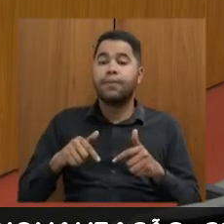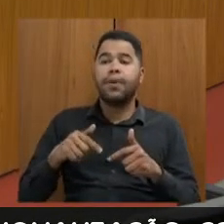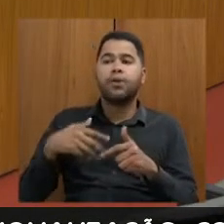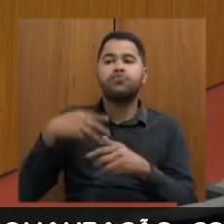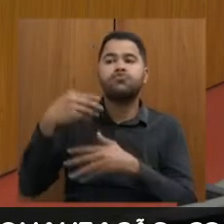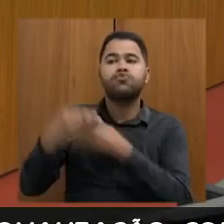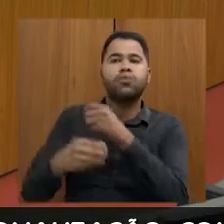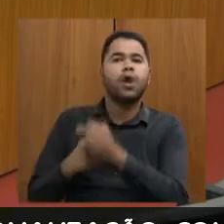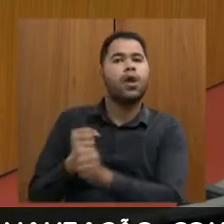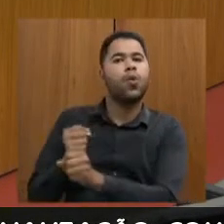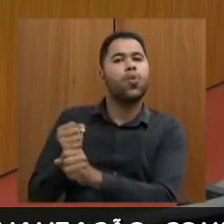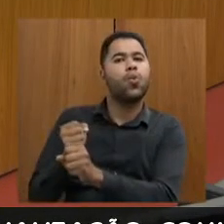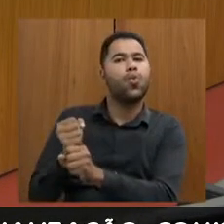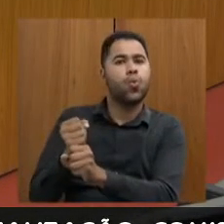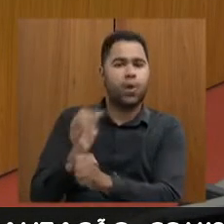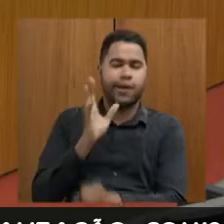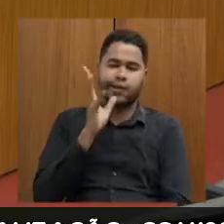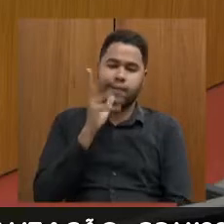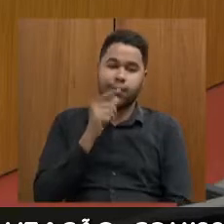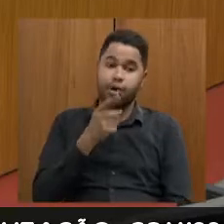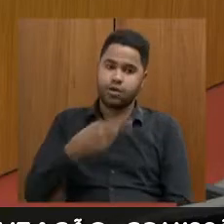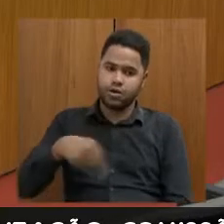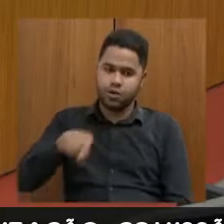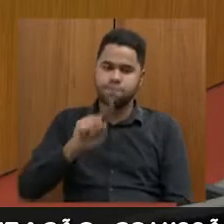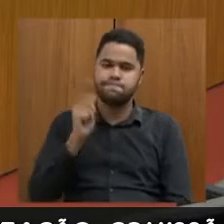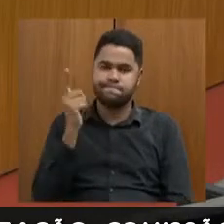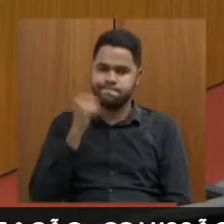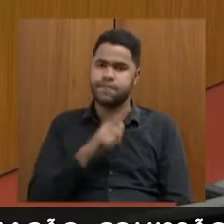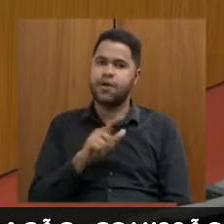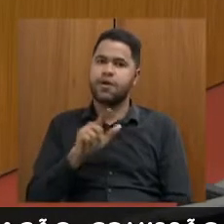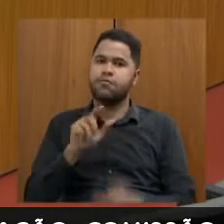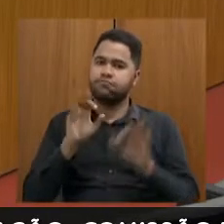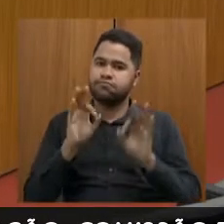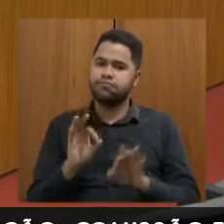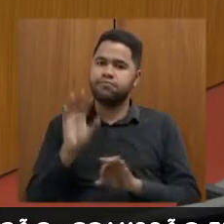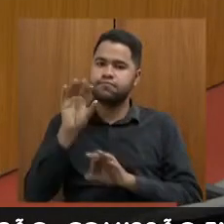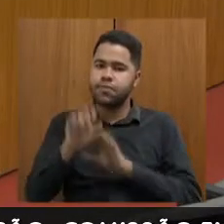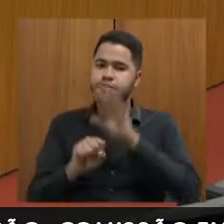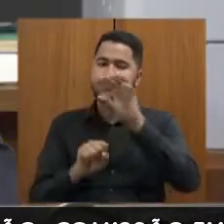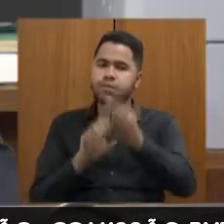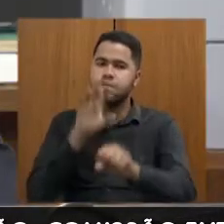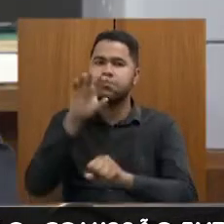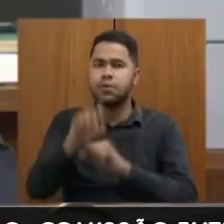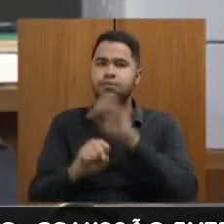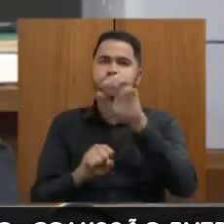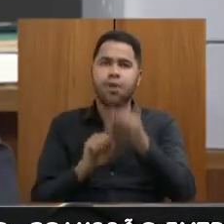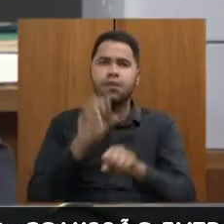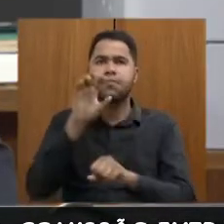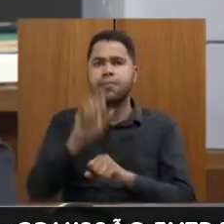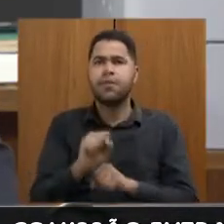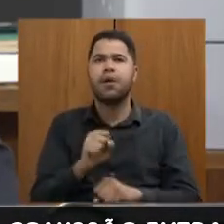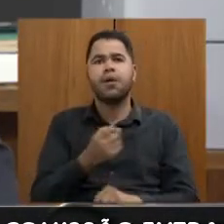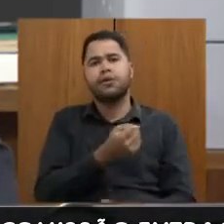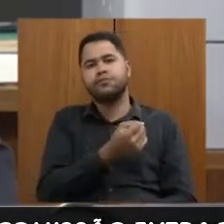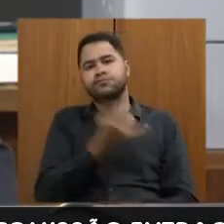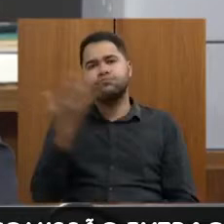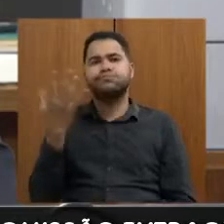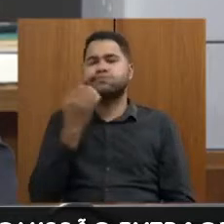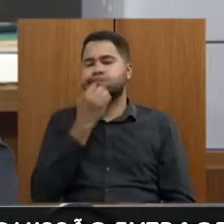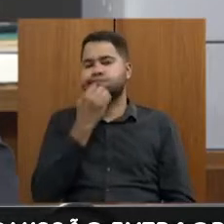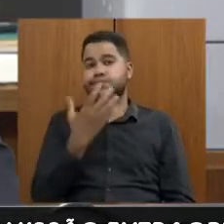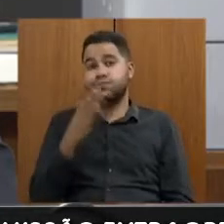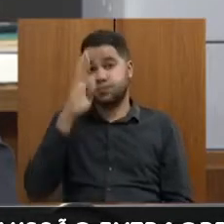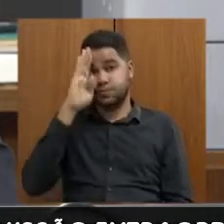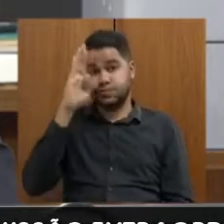próximas gerações e elas Com certeza é receberam é muitos benefícios